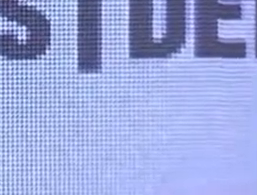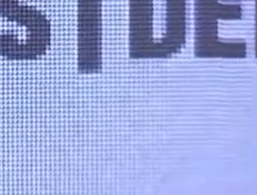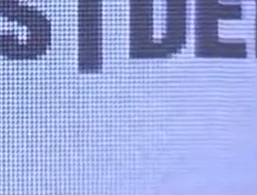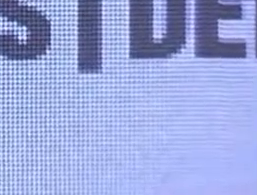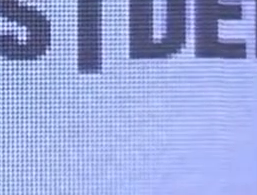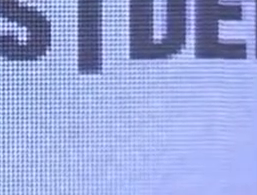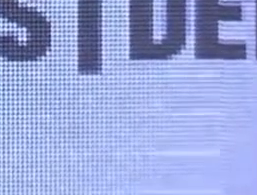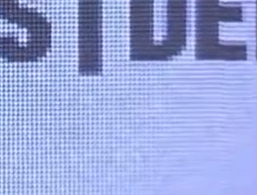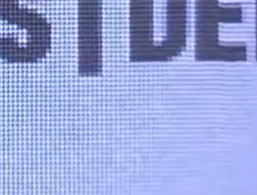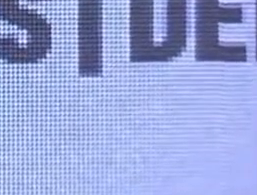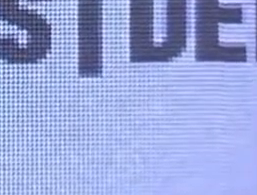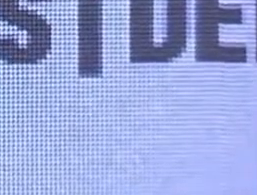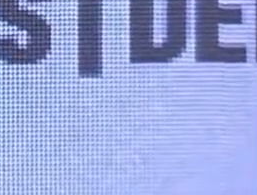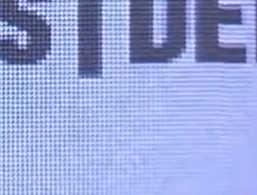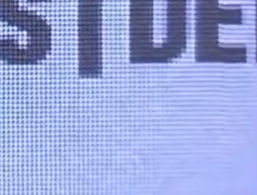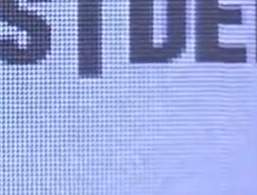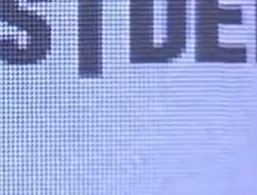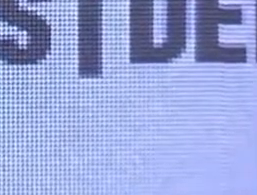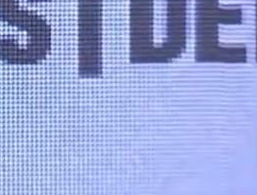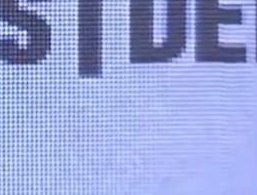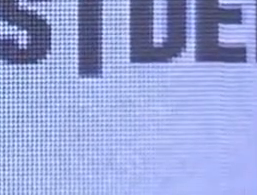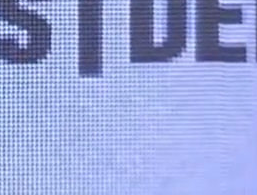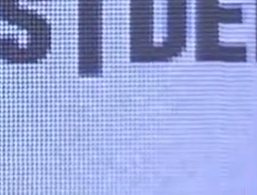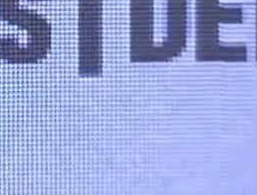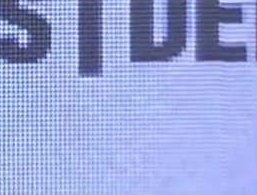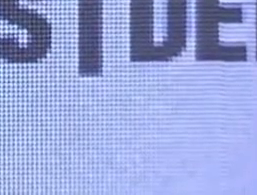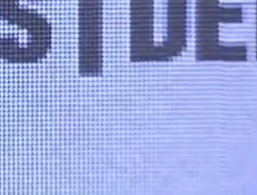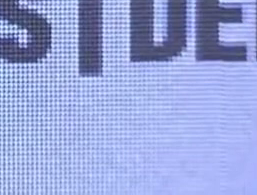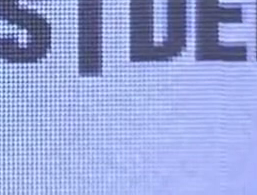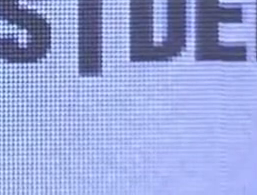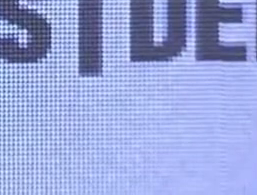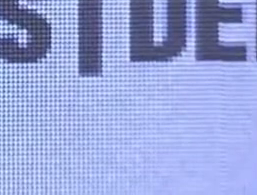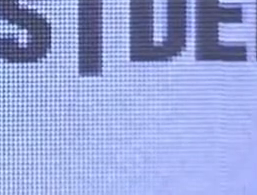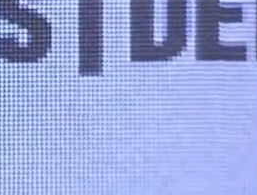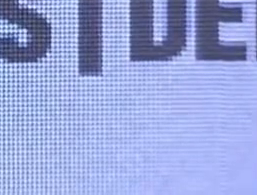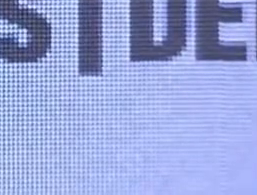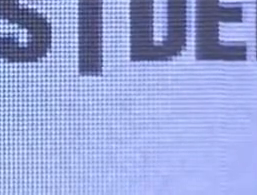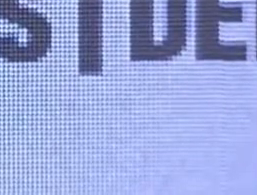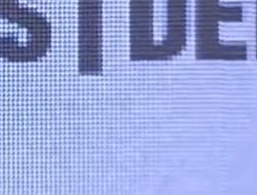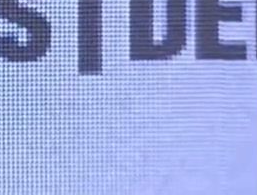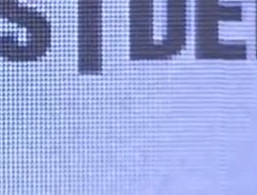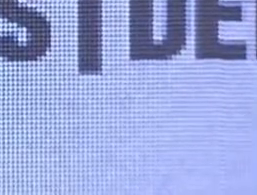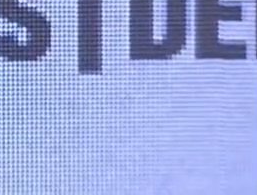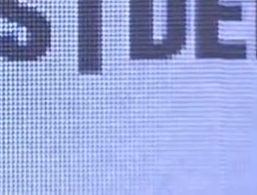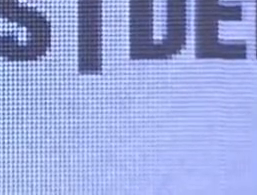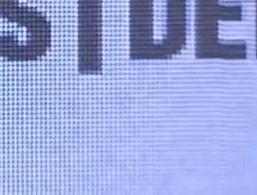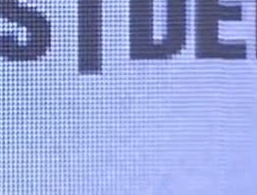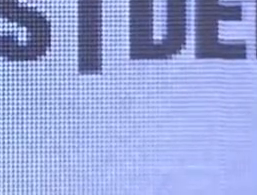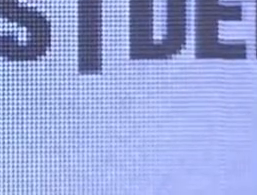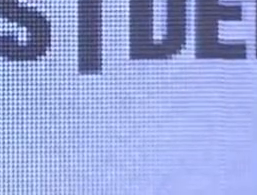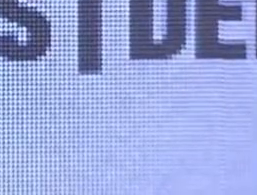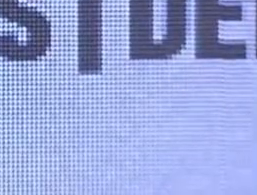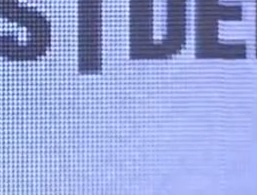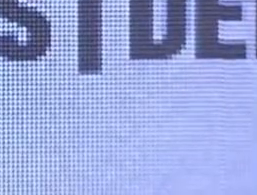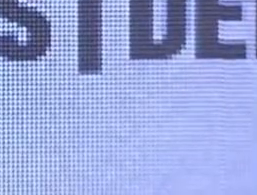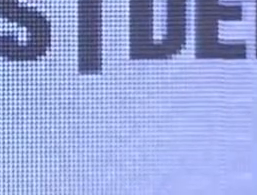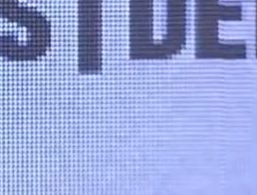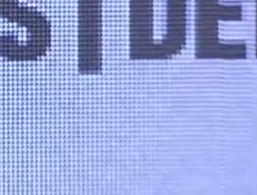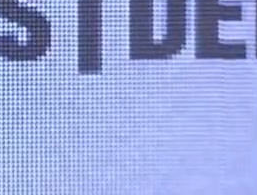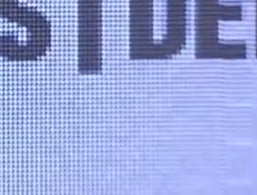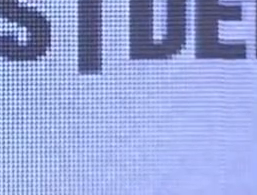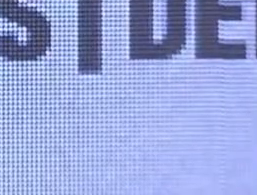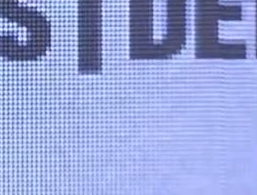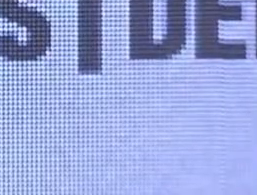e desmontes que temos sofrido, especialmente o nosso projeto organizativo. Uma plenária que ocorre em